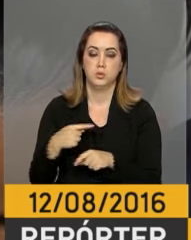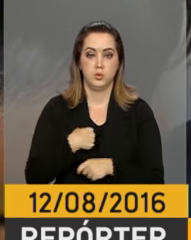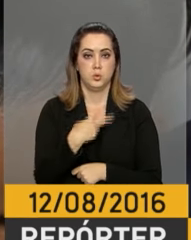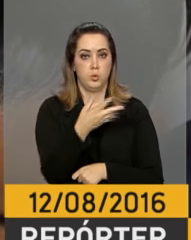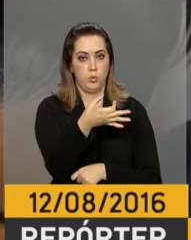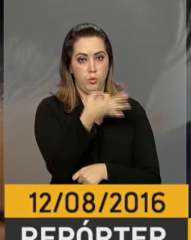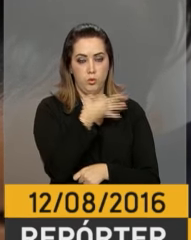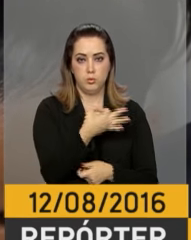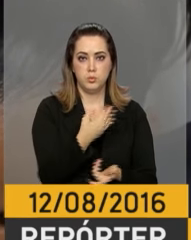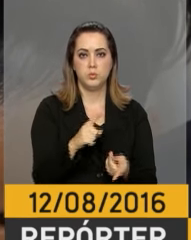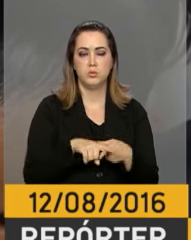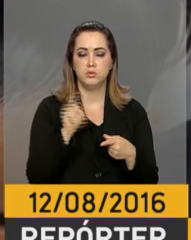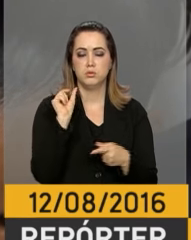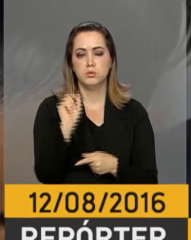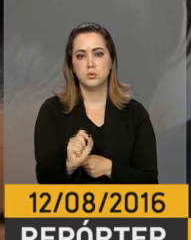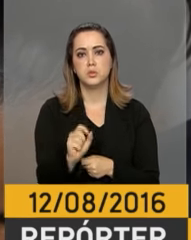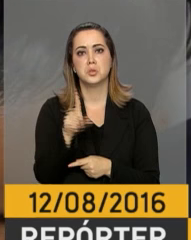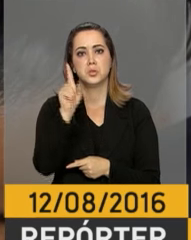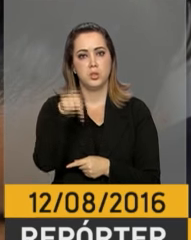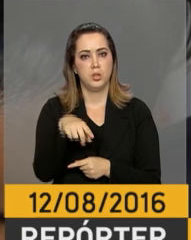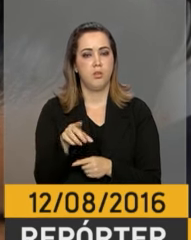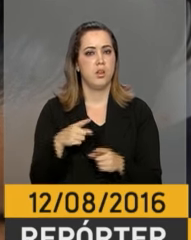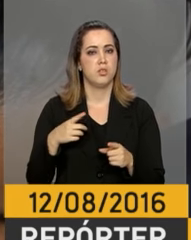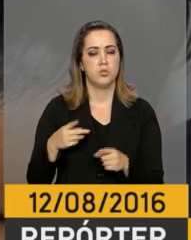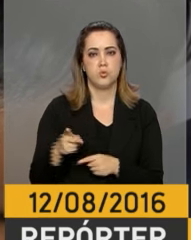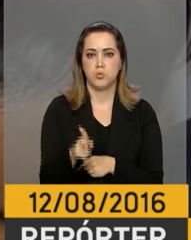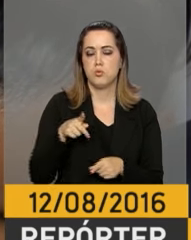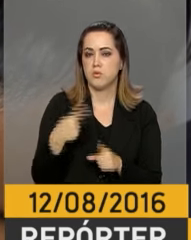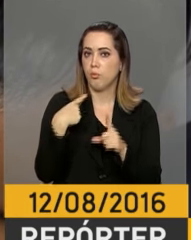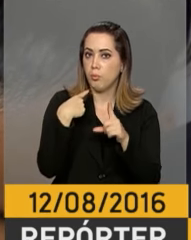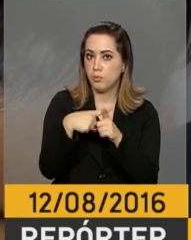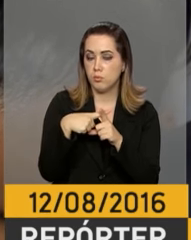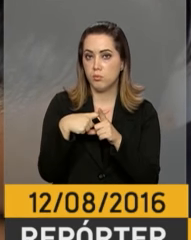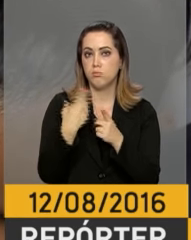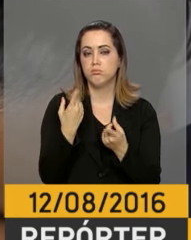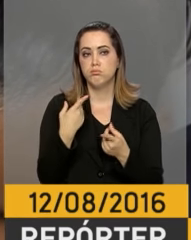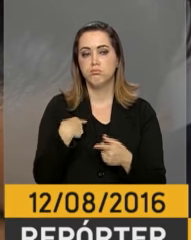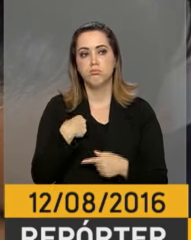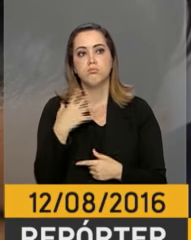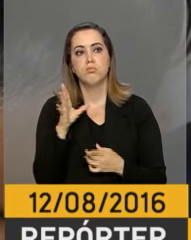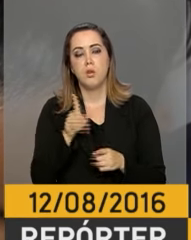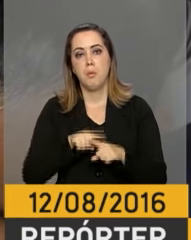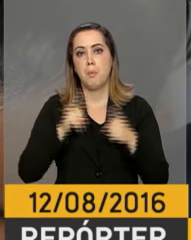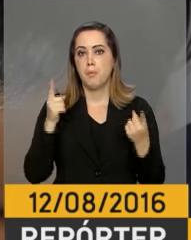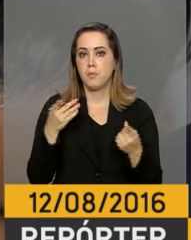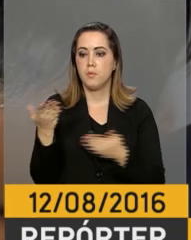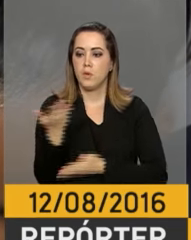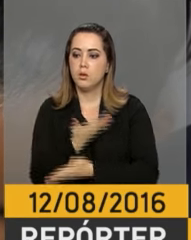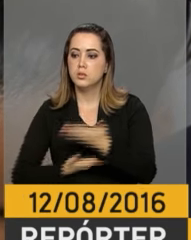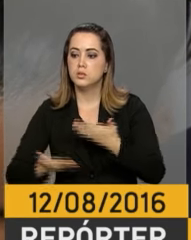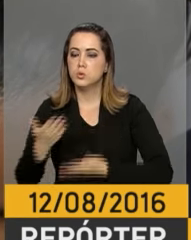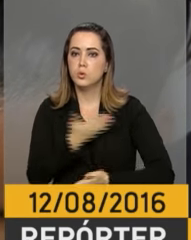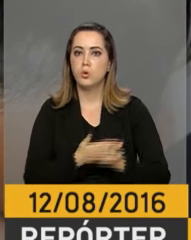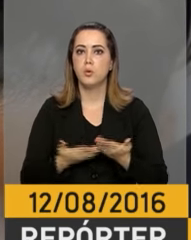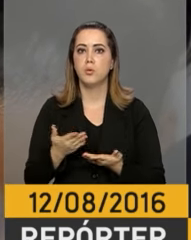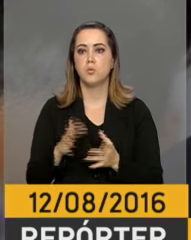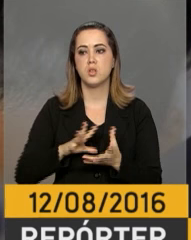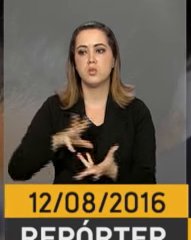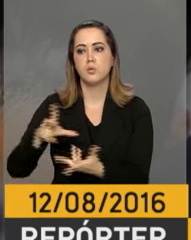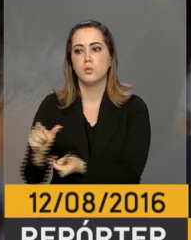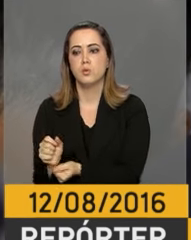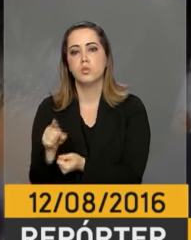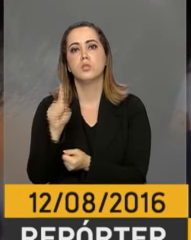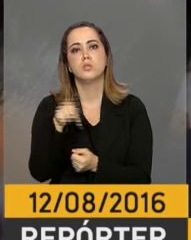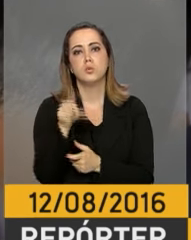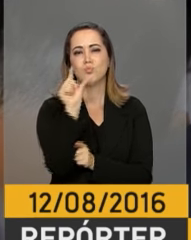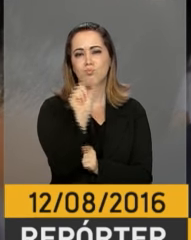até não necessariamente positivo, no geral, mas o comércio exterior brasileiro ainda é uma pequena parte